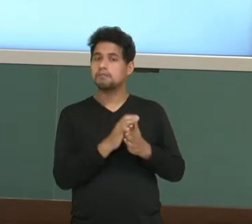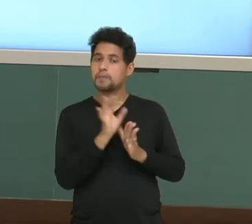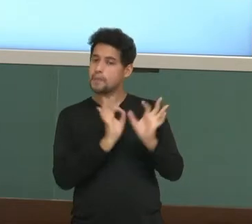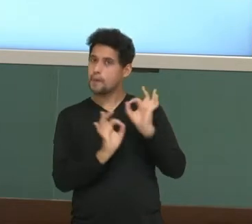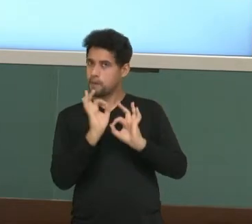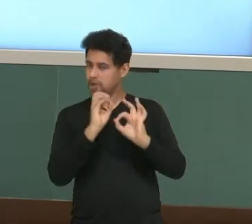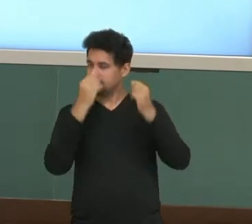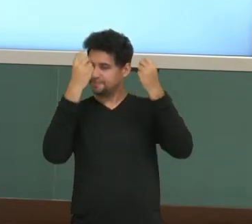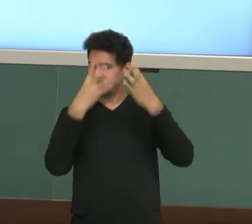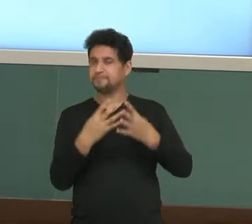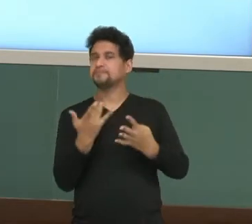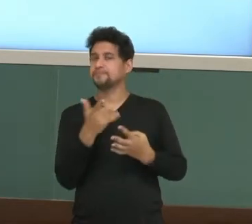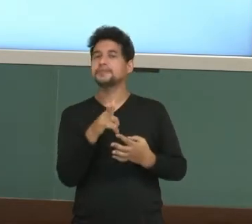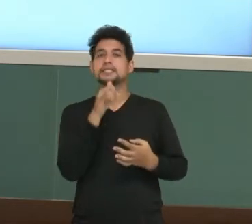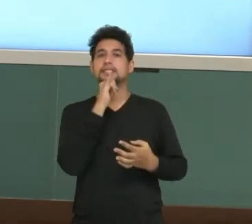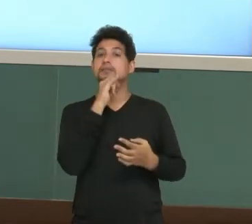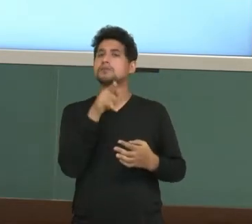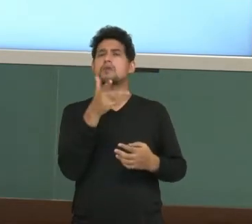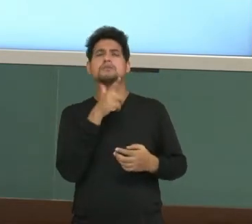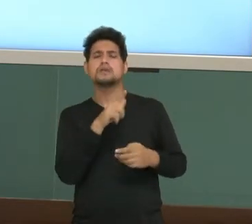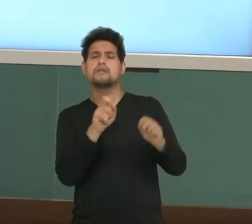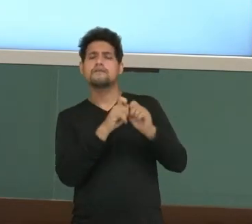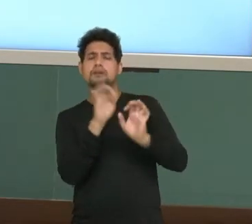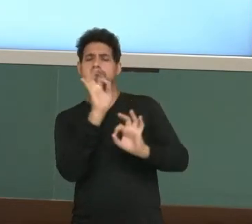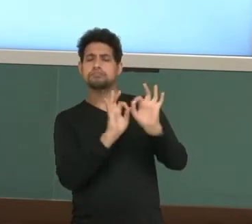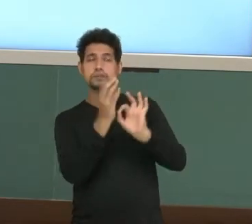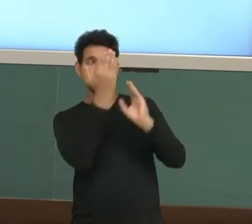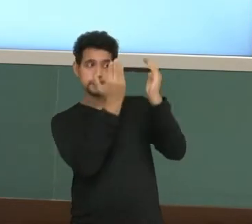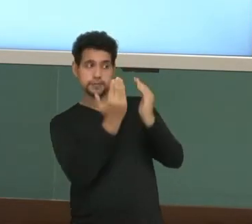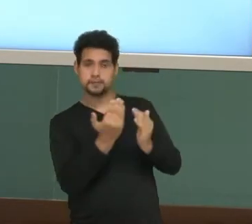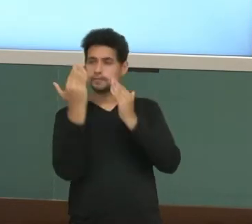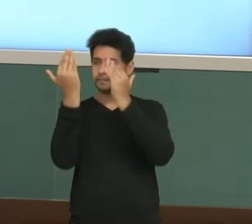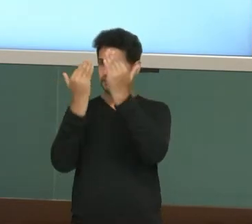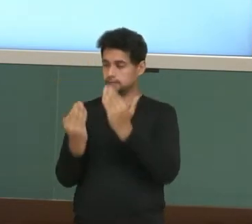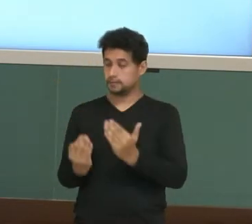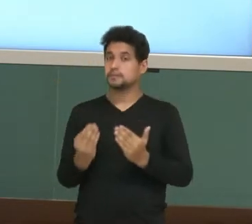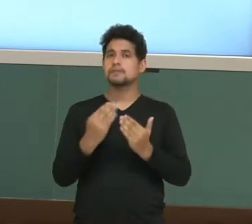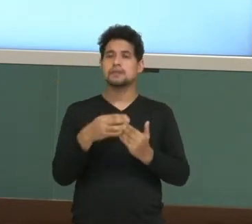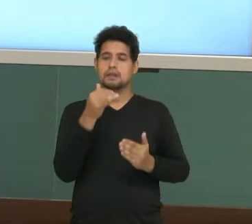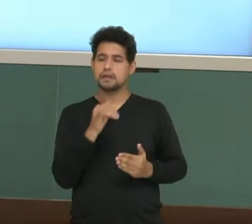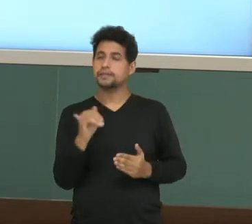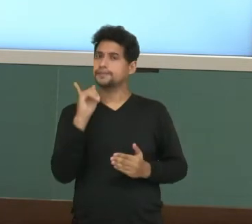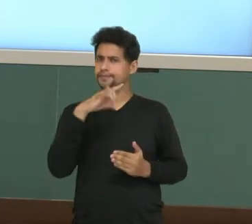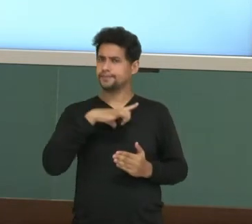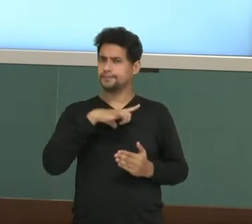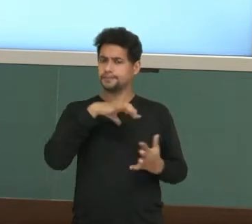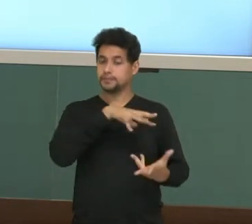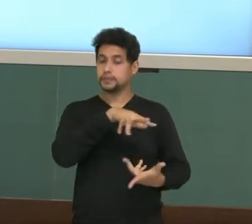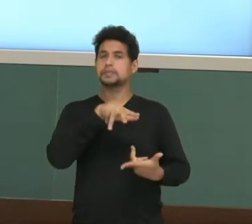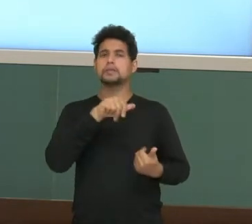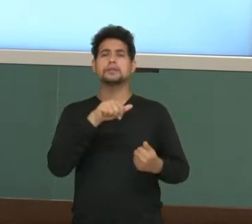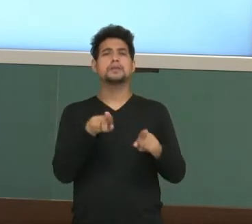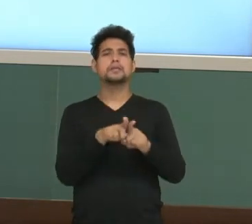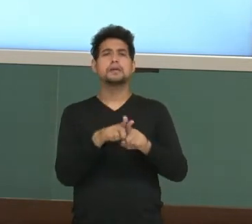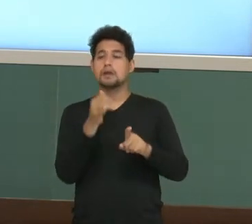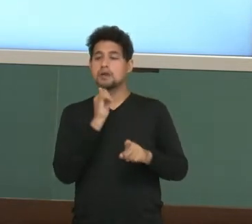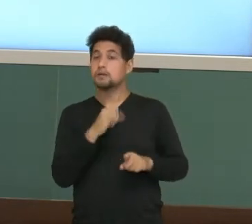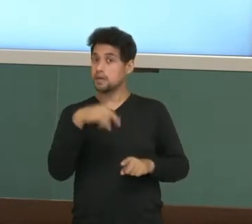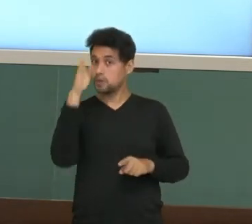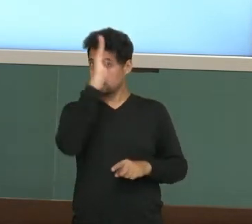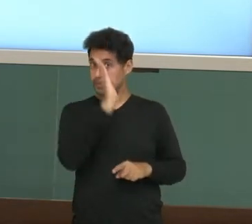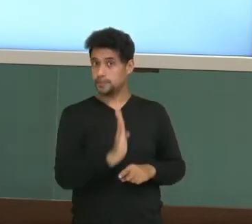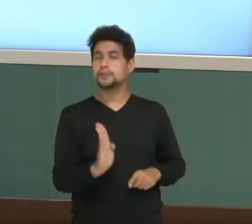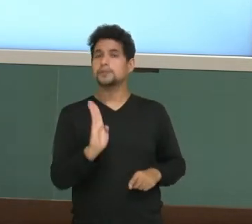Reorganizando a frase aqui para você, você consegue fazer um comparativo entre a matriz energética mundial e a matriz energética